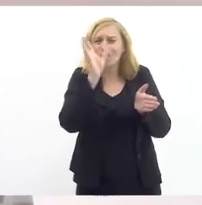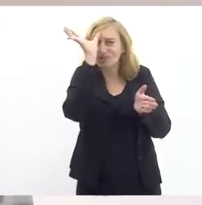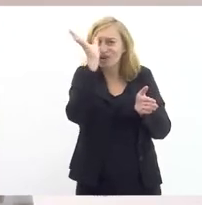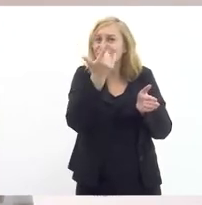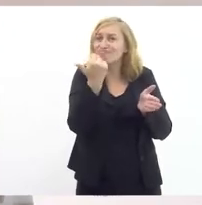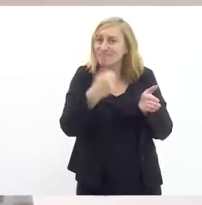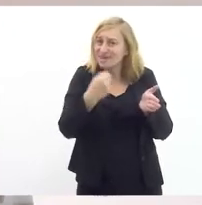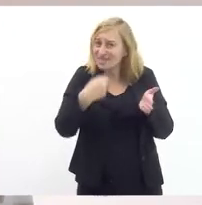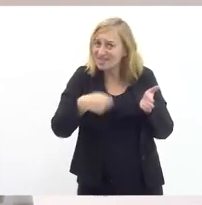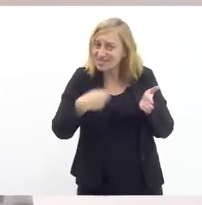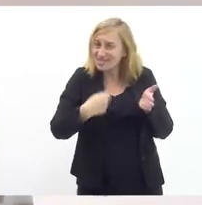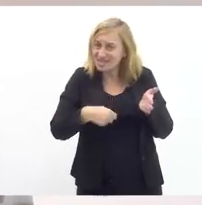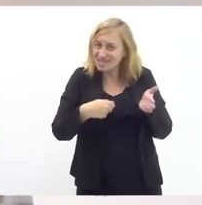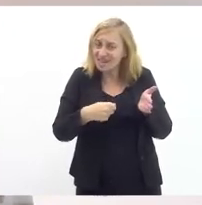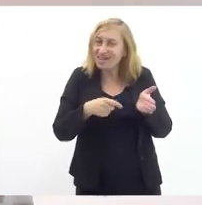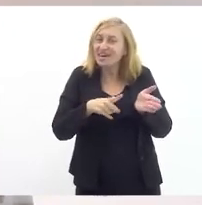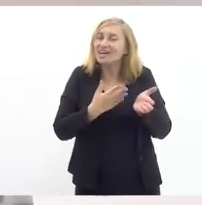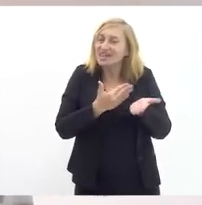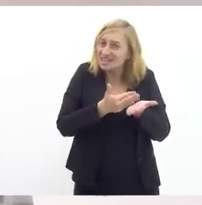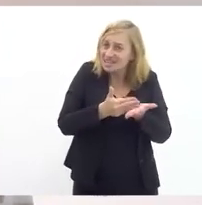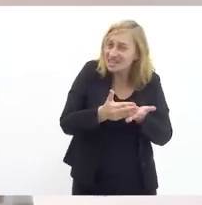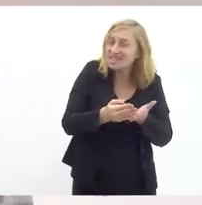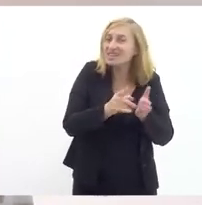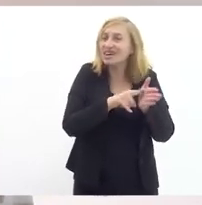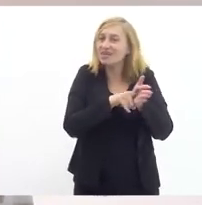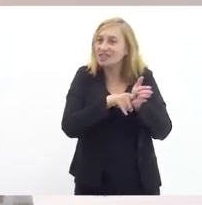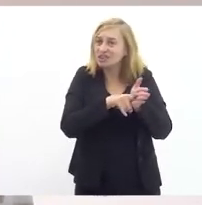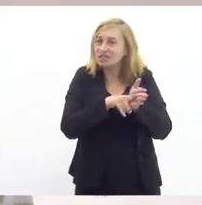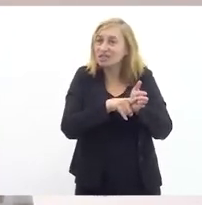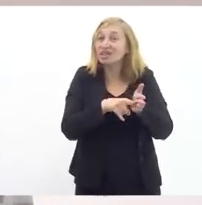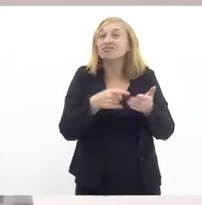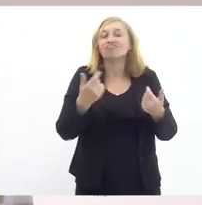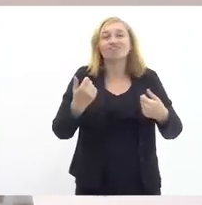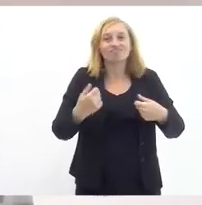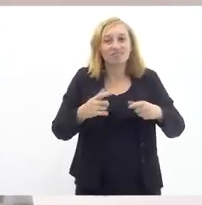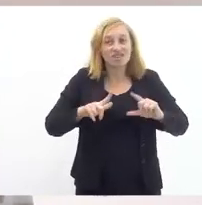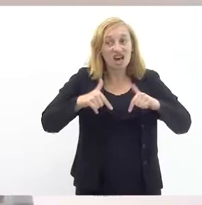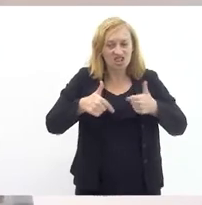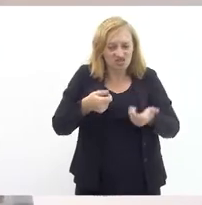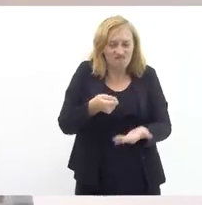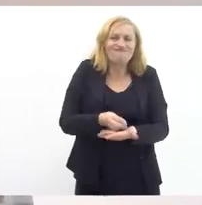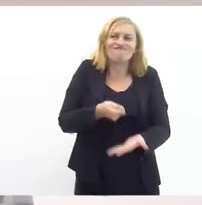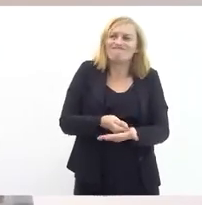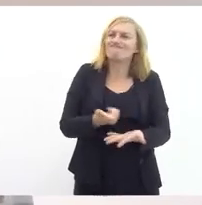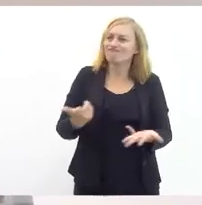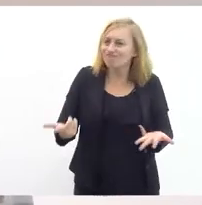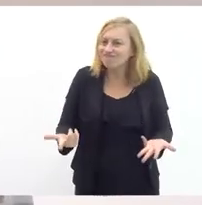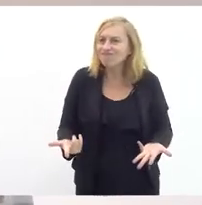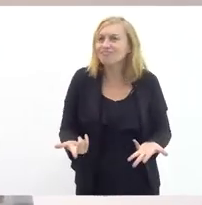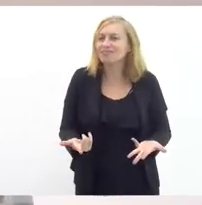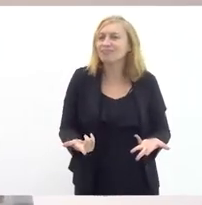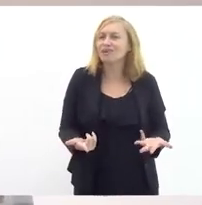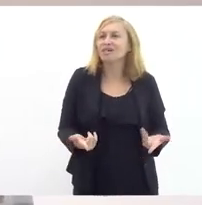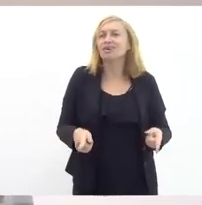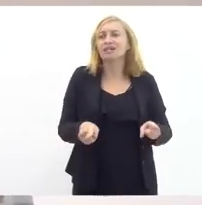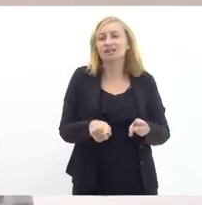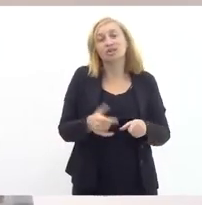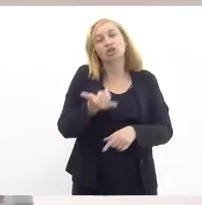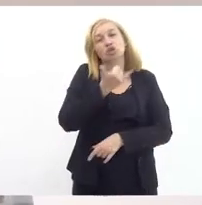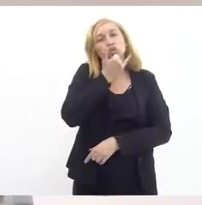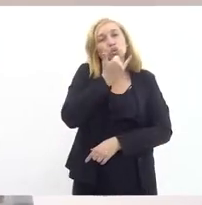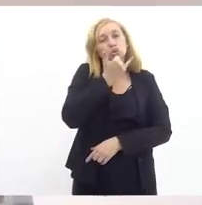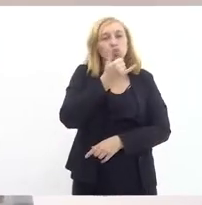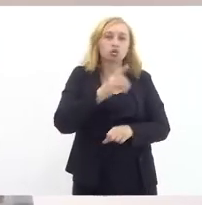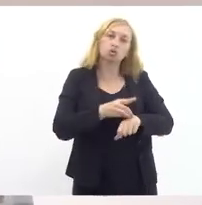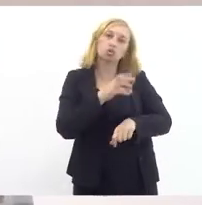que abrir os procedimentos e tem que ter uma ação mais agressiva. Que também, desculpe, doutor